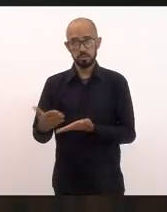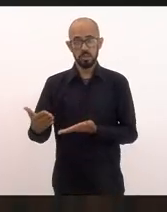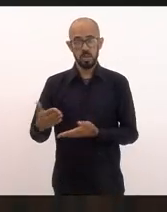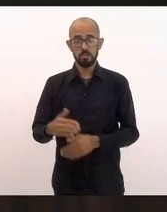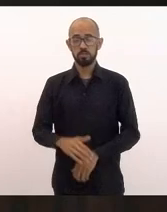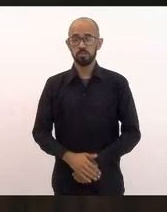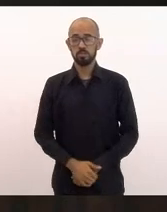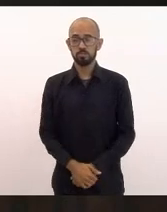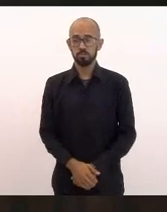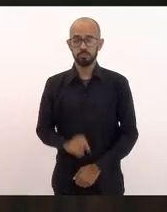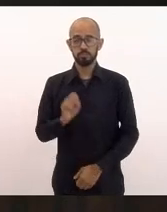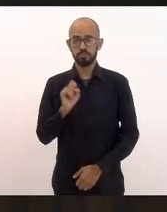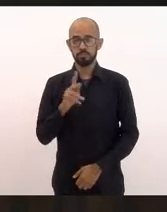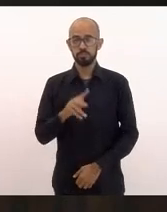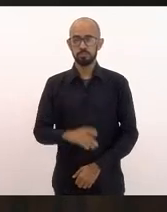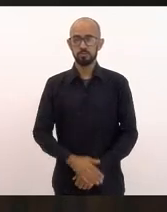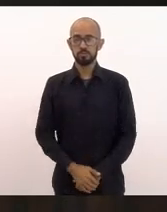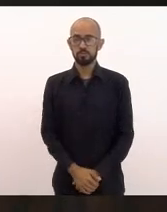Ok.